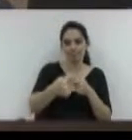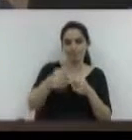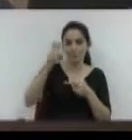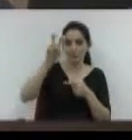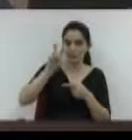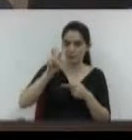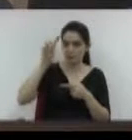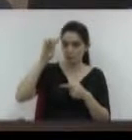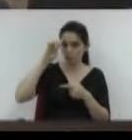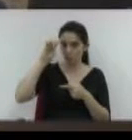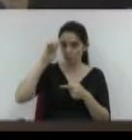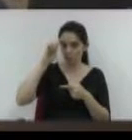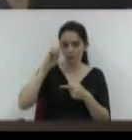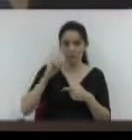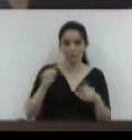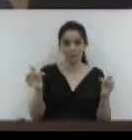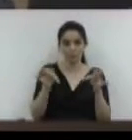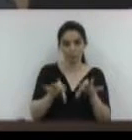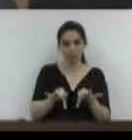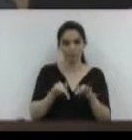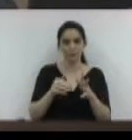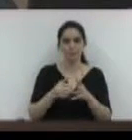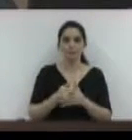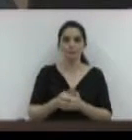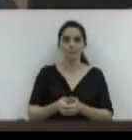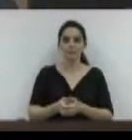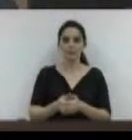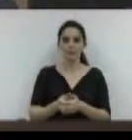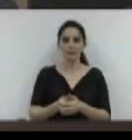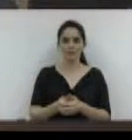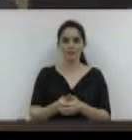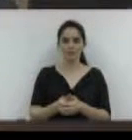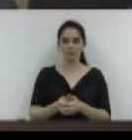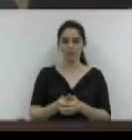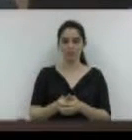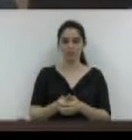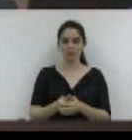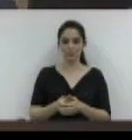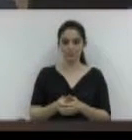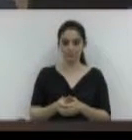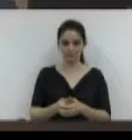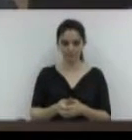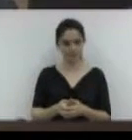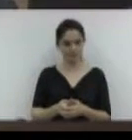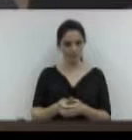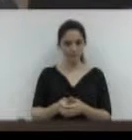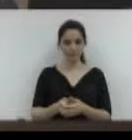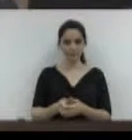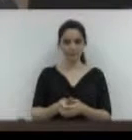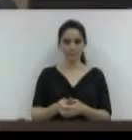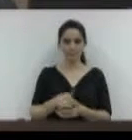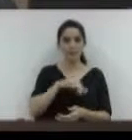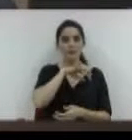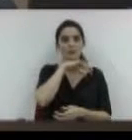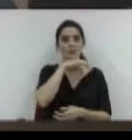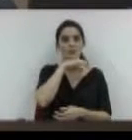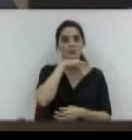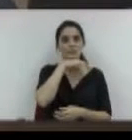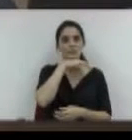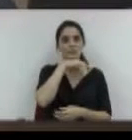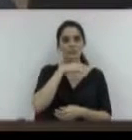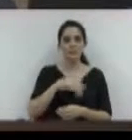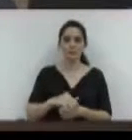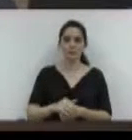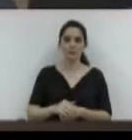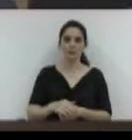de alegações finais. Em sede de memoriais finais, o denunciado no mérito alegou